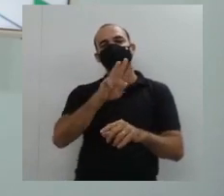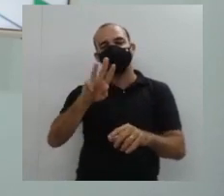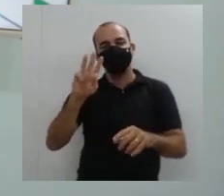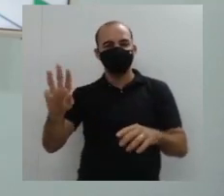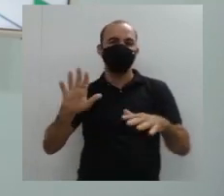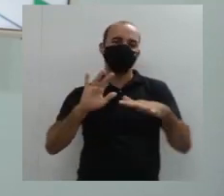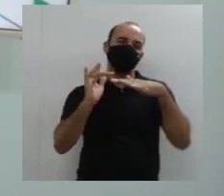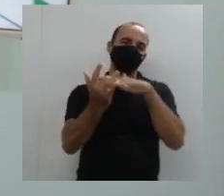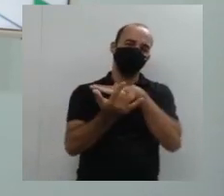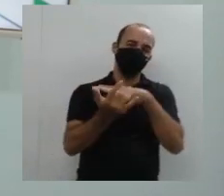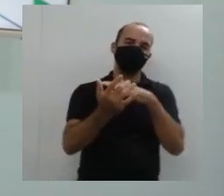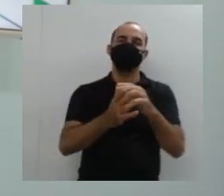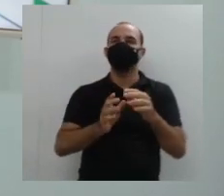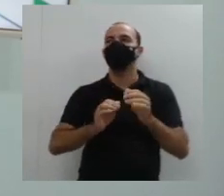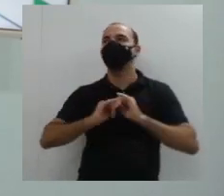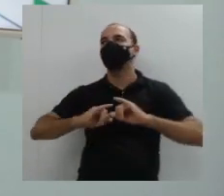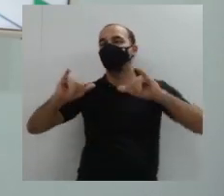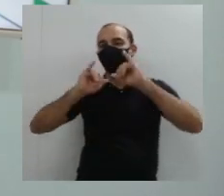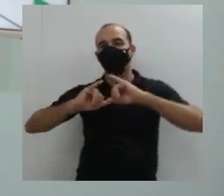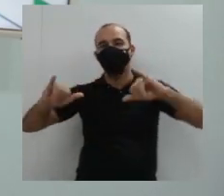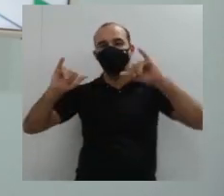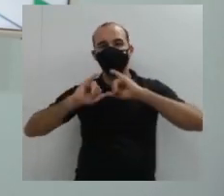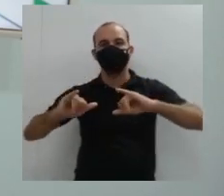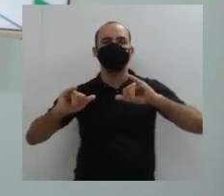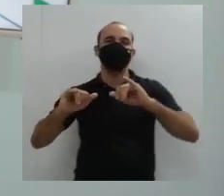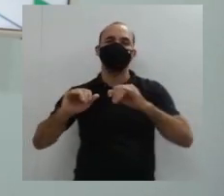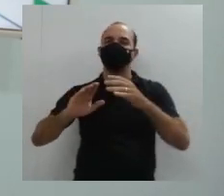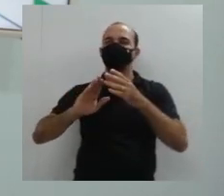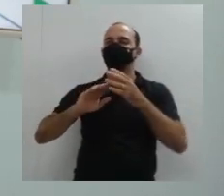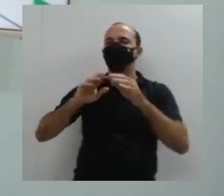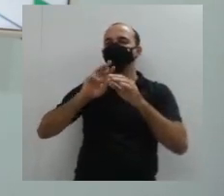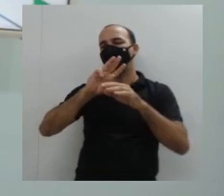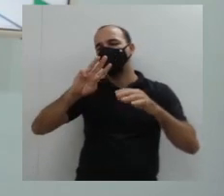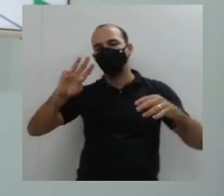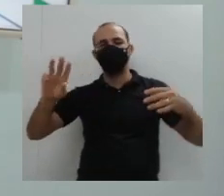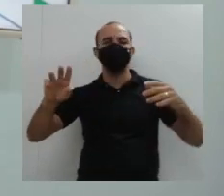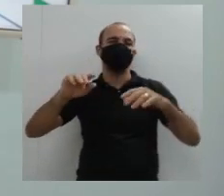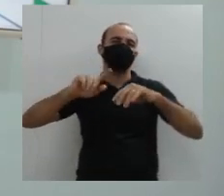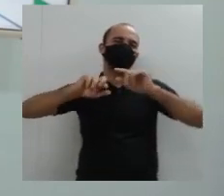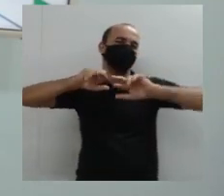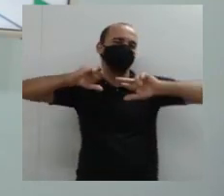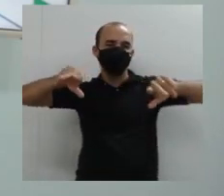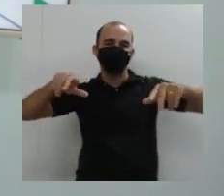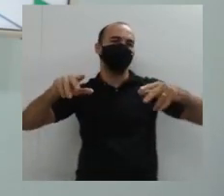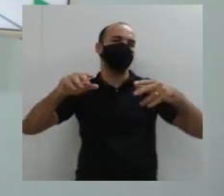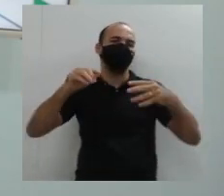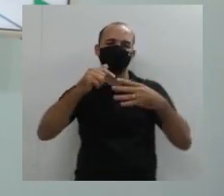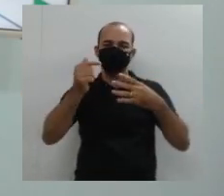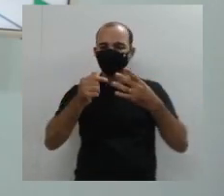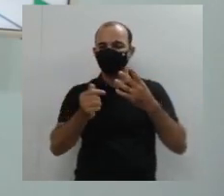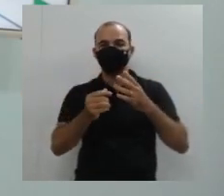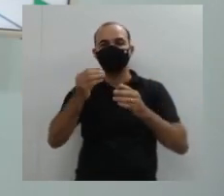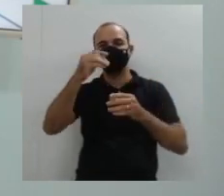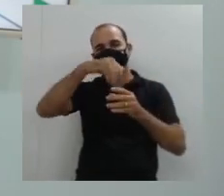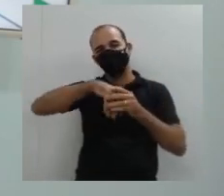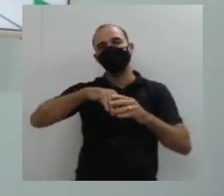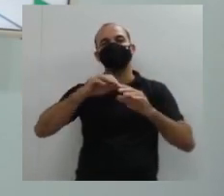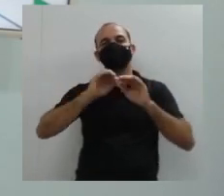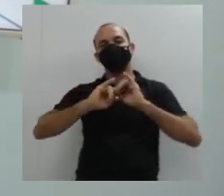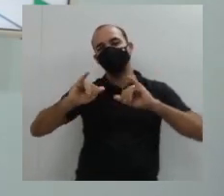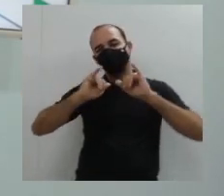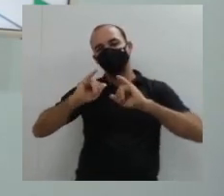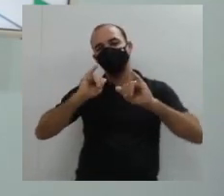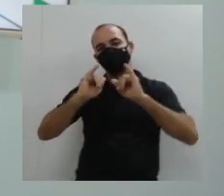os textos virtuais, vocês têm os blogs, os sites, que blogs, sites são os suportes,